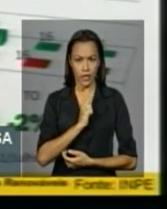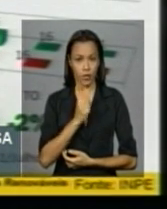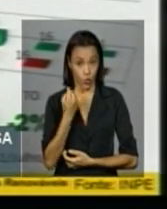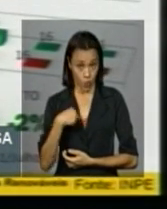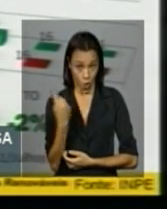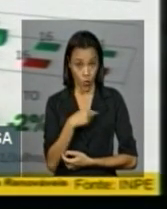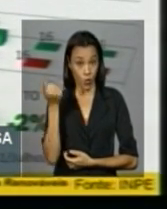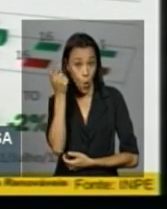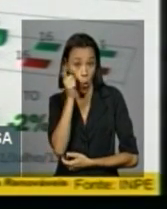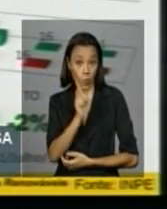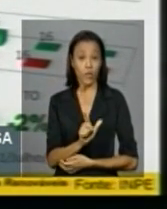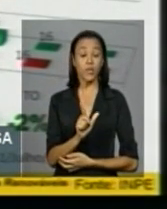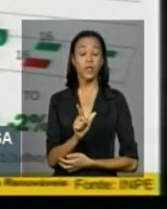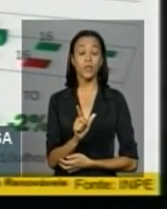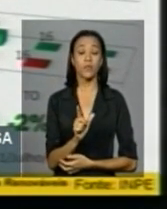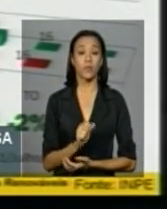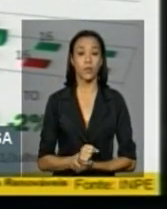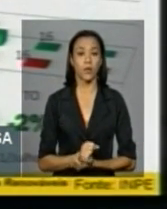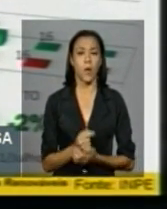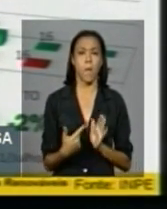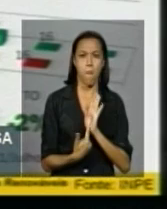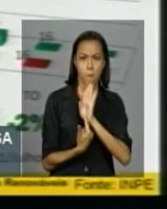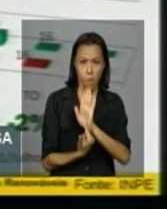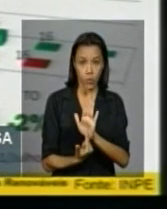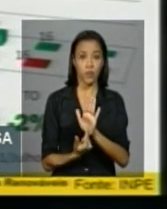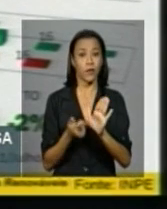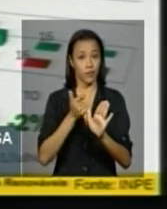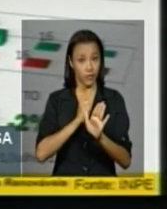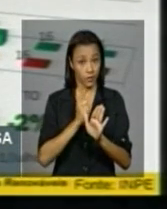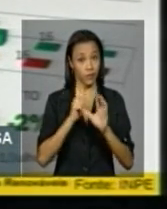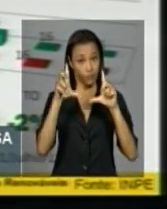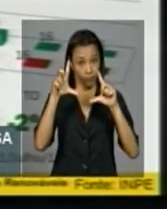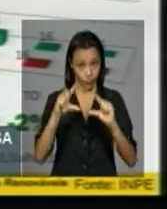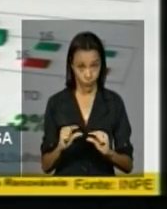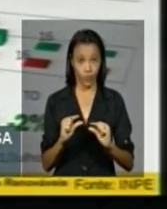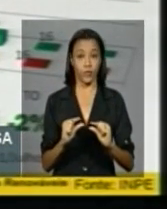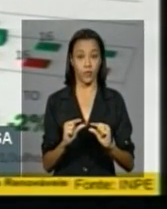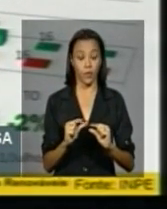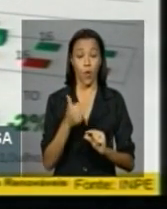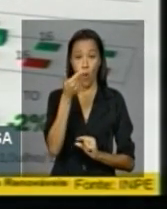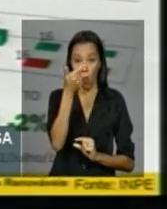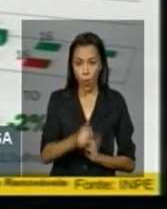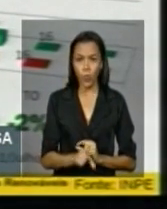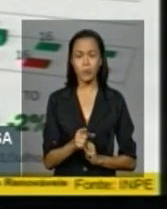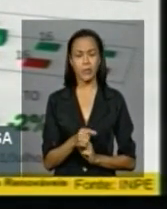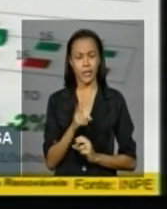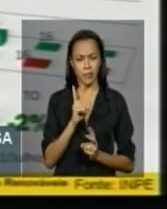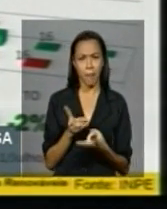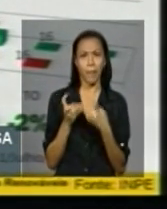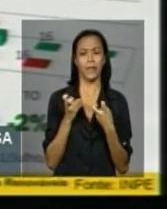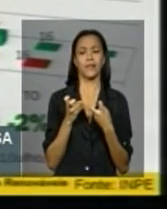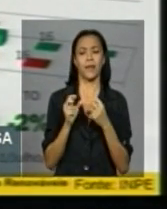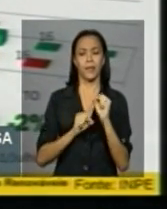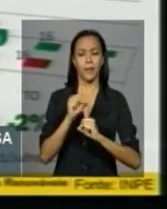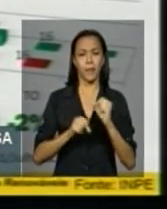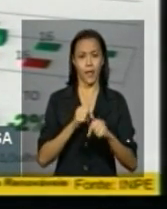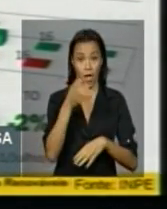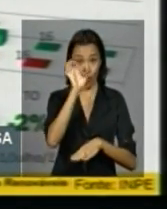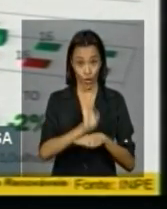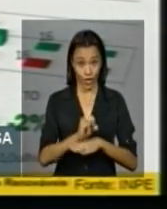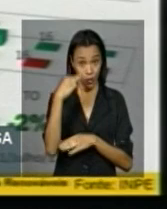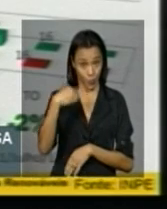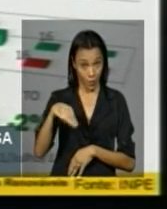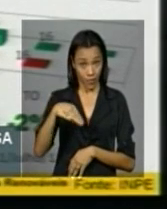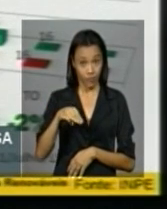conseguindo pelo dte mostrar que tem uma tendência aí de queda um outro fato que chama atenção também é Maranhão embora em